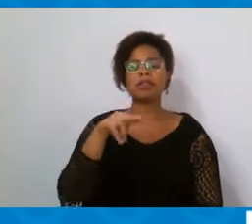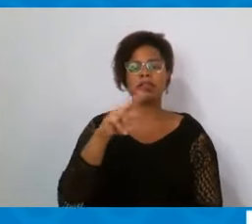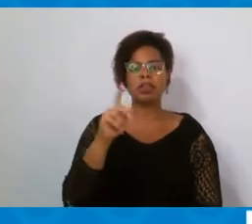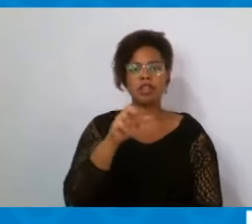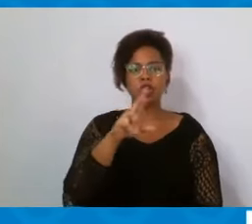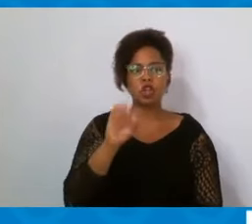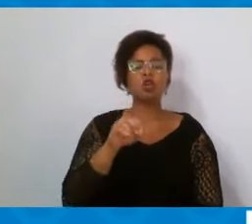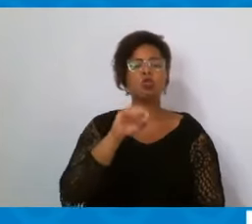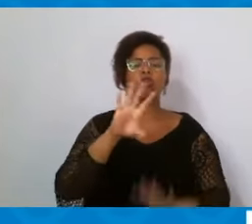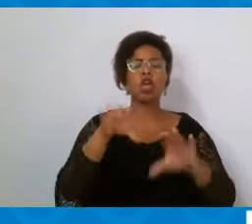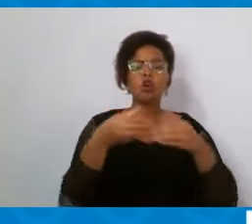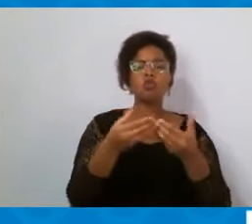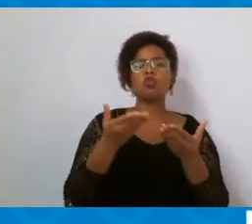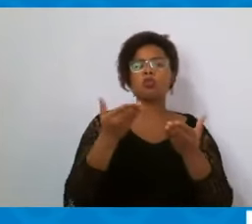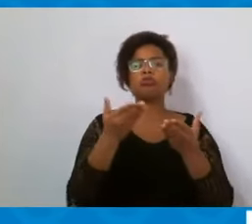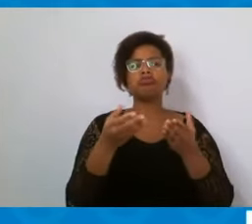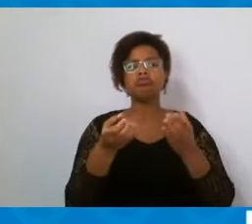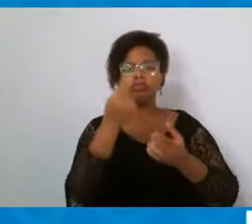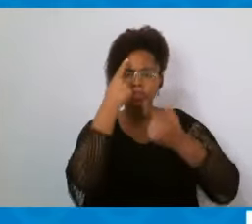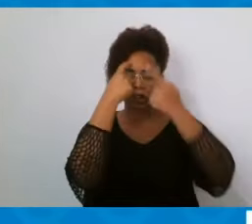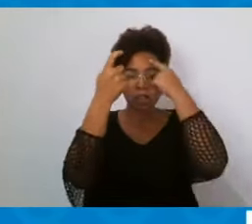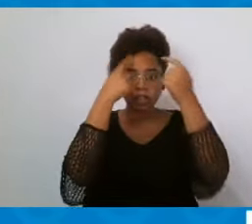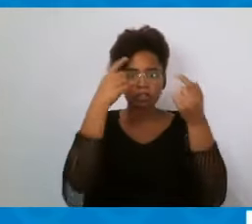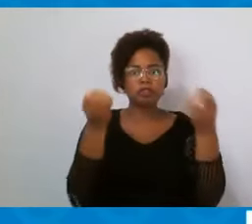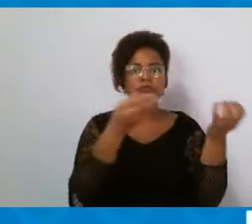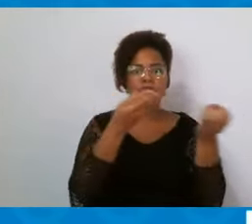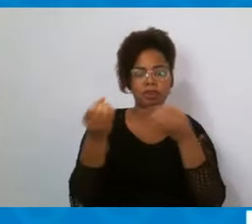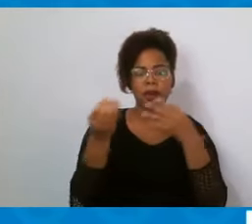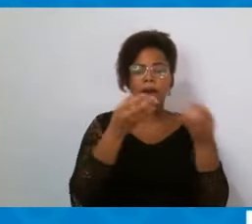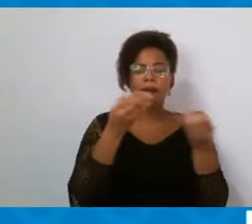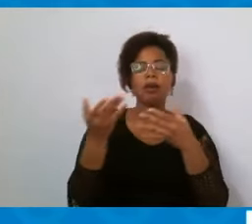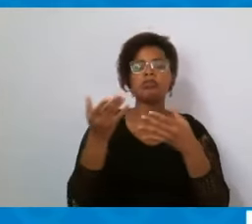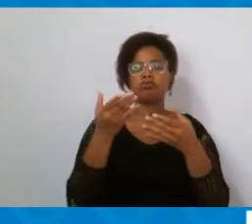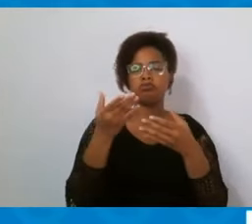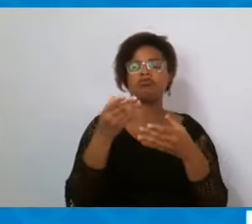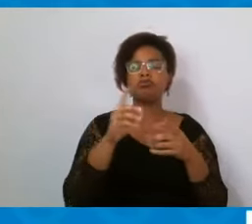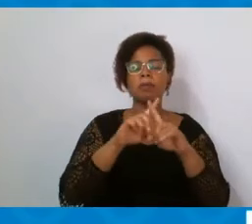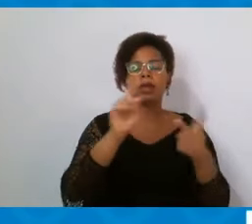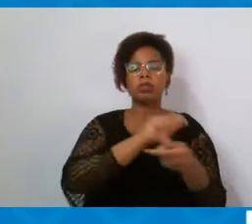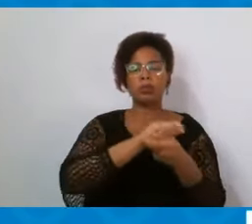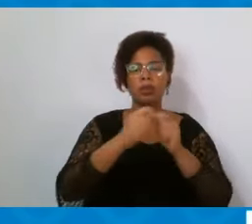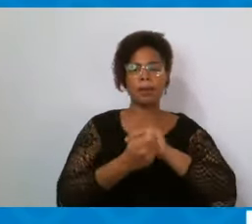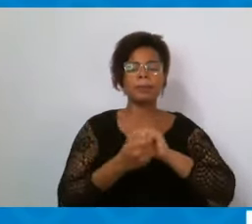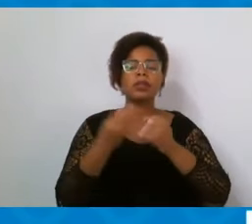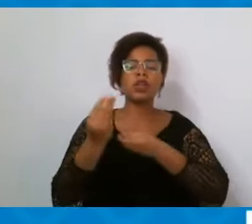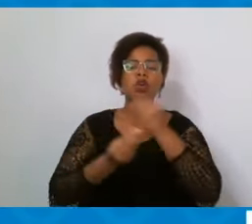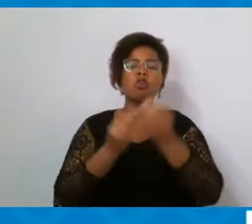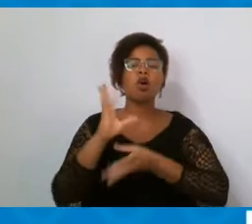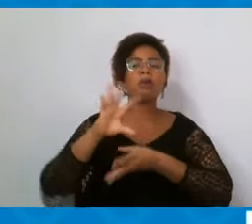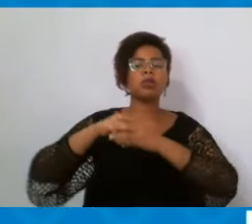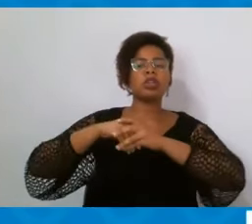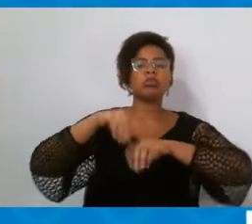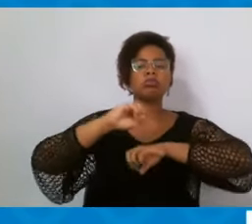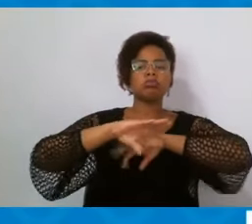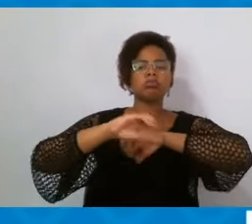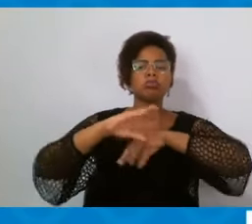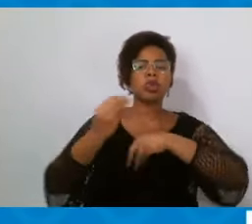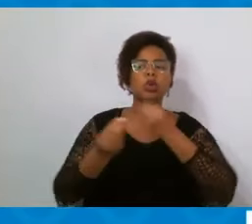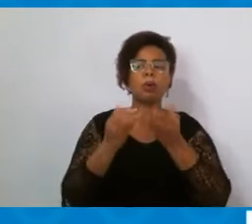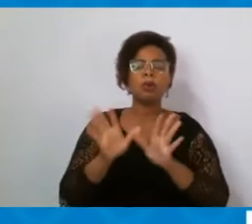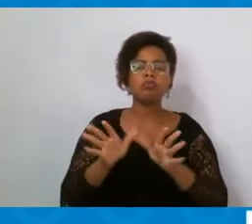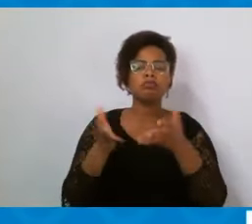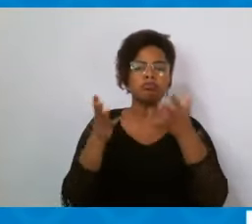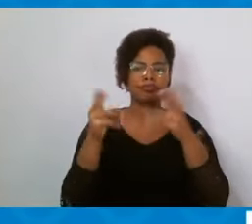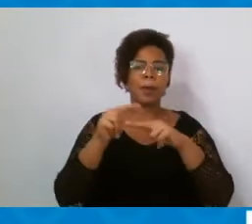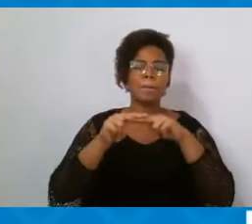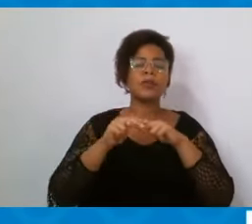apresentação de algumas coisas, e aí eu fiz adaptações para o mundo da educação, de como a gente poderia incentivar. Então, vou fazer